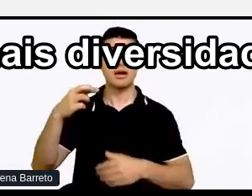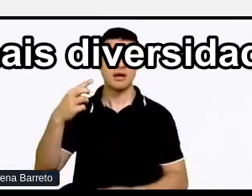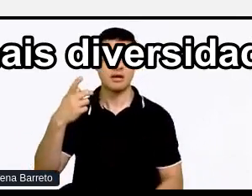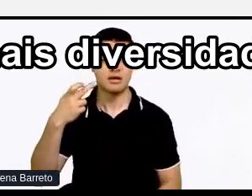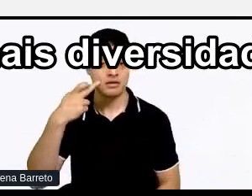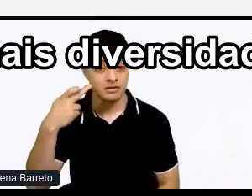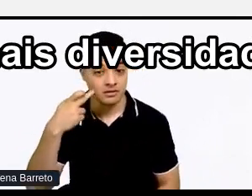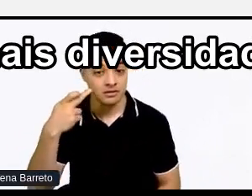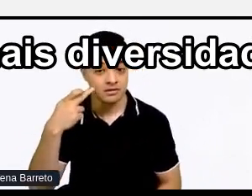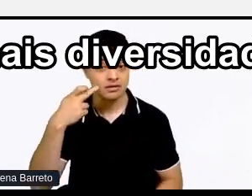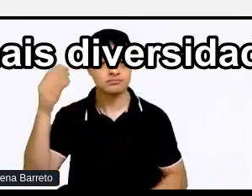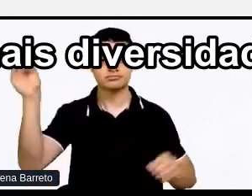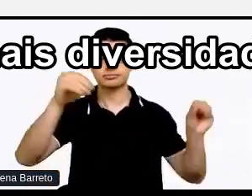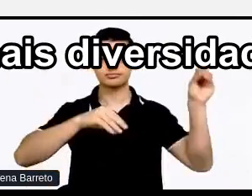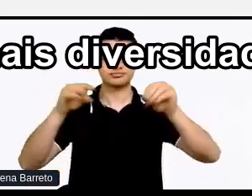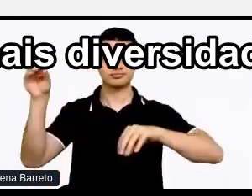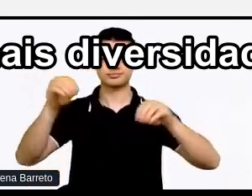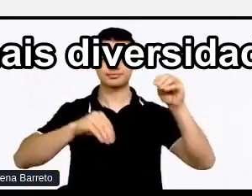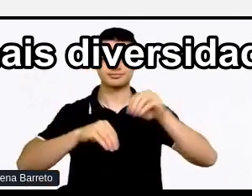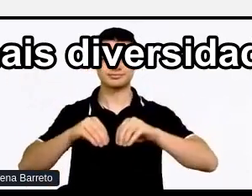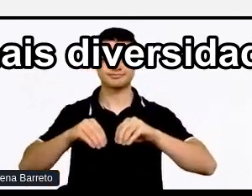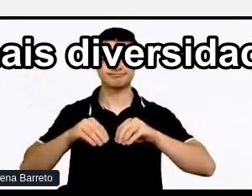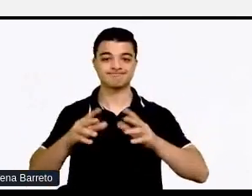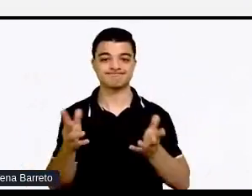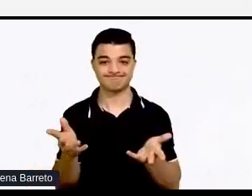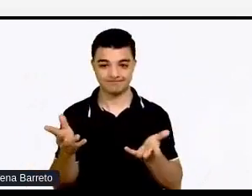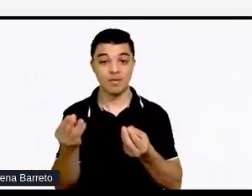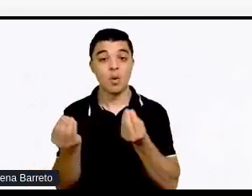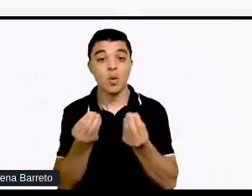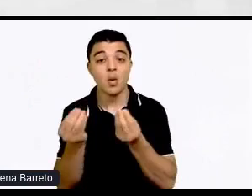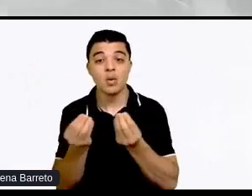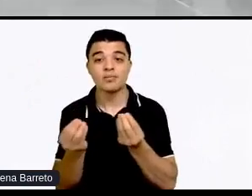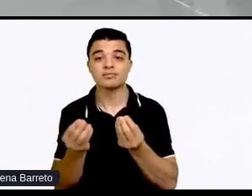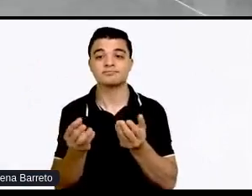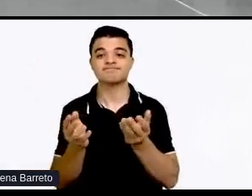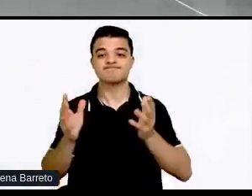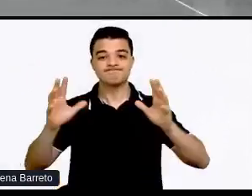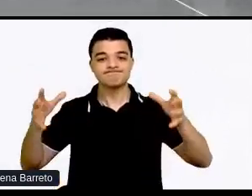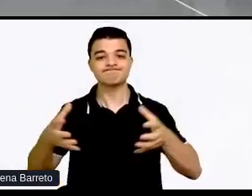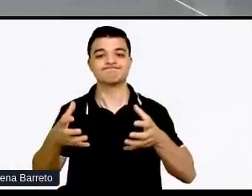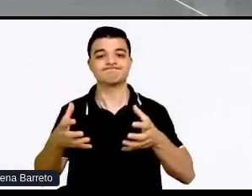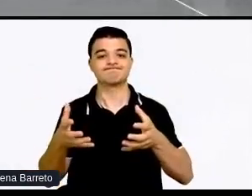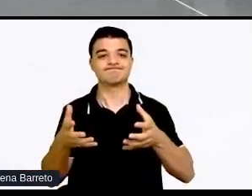dentro das nossas empresas?